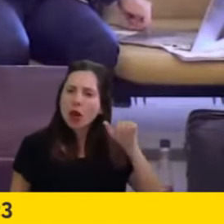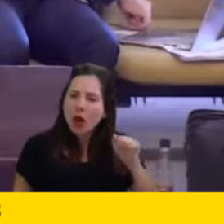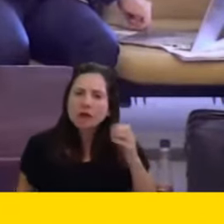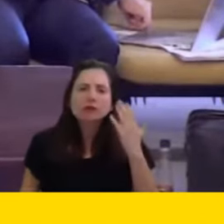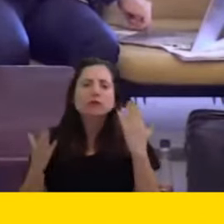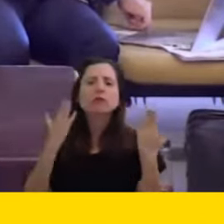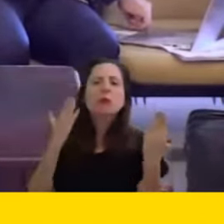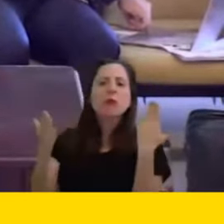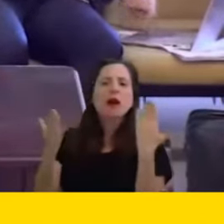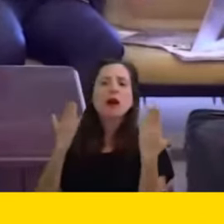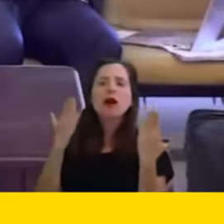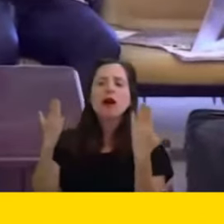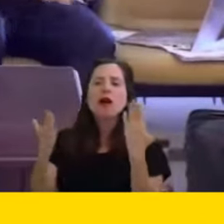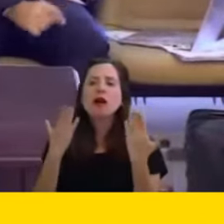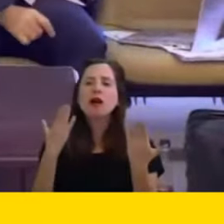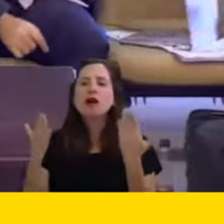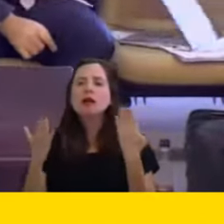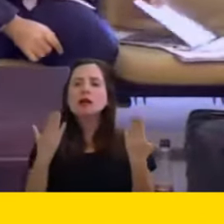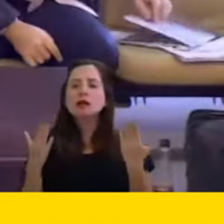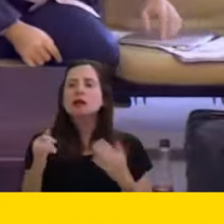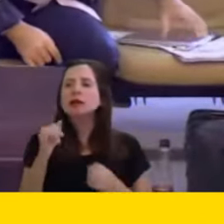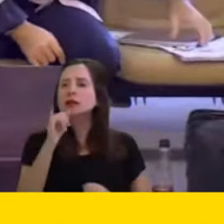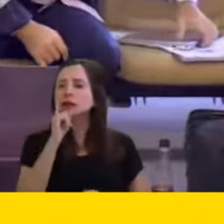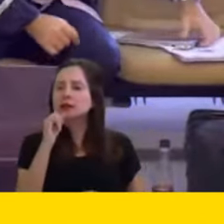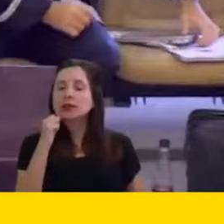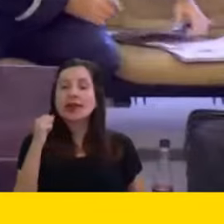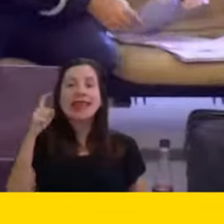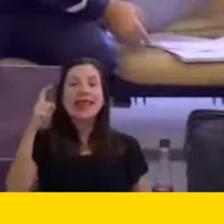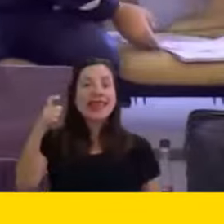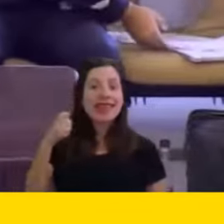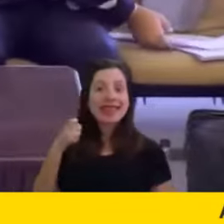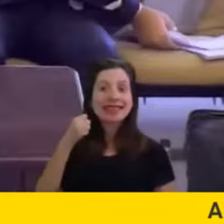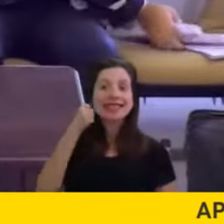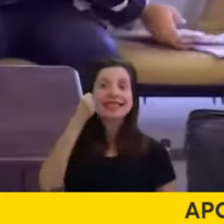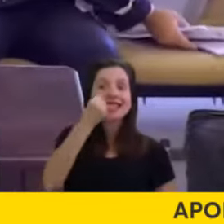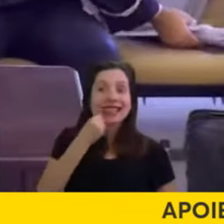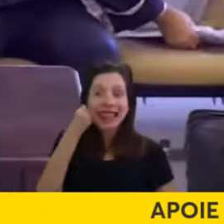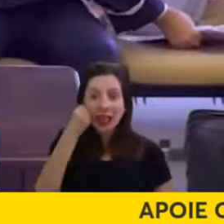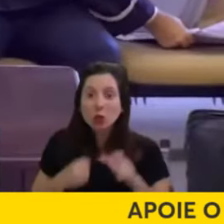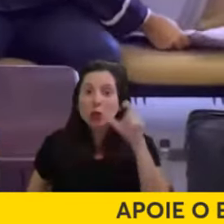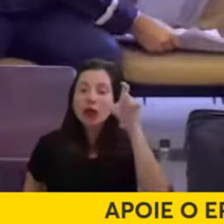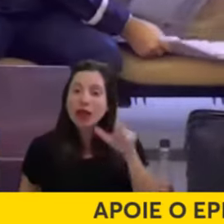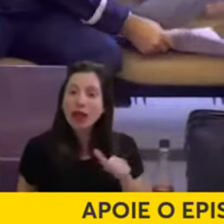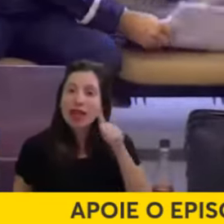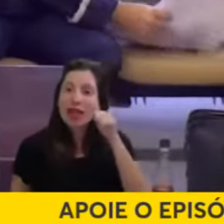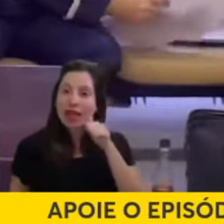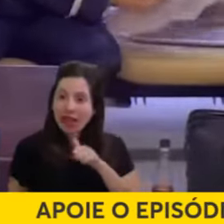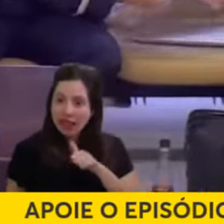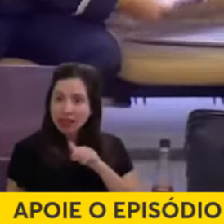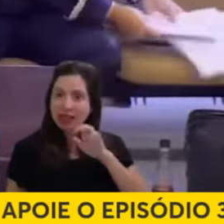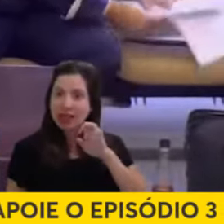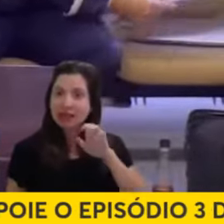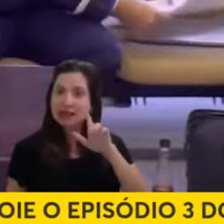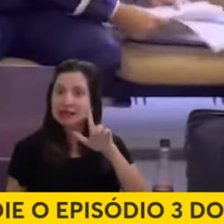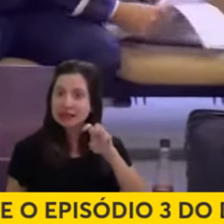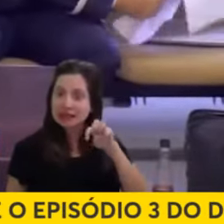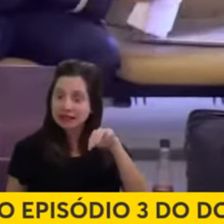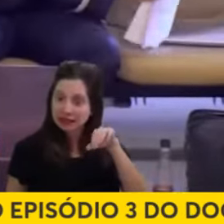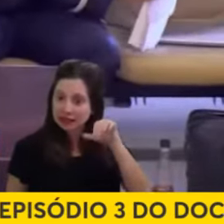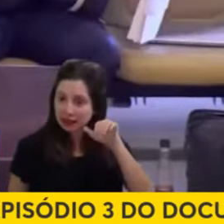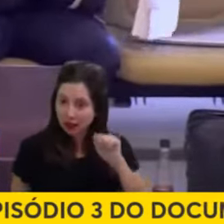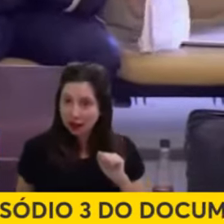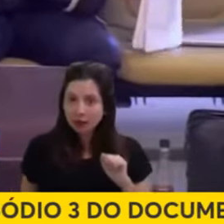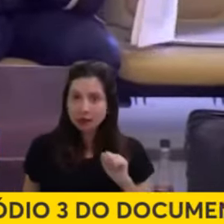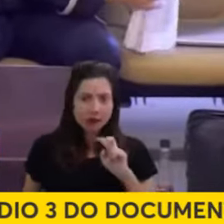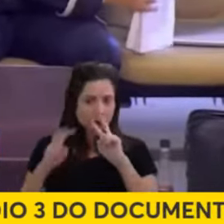se teria consolidado no caso da Senadora ex-senadora Celma rud que foi caada pelo TS em relação ao caso que está se discutindo aqui